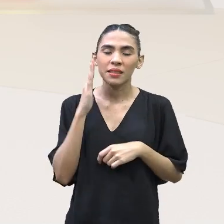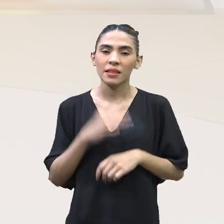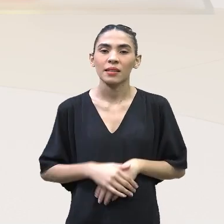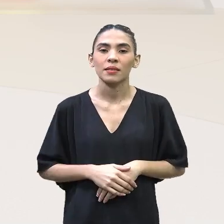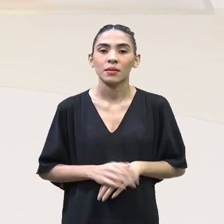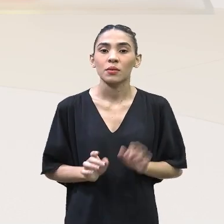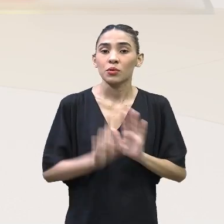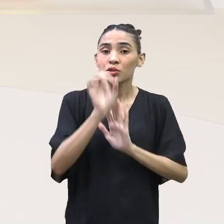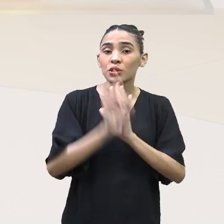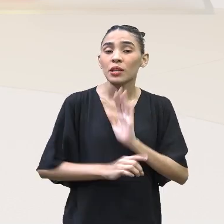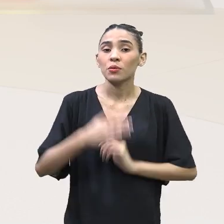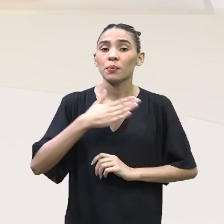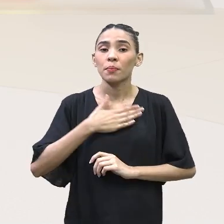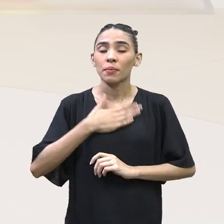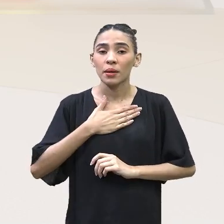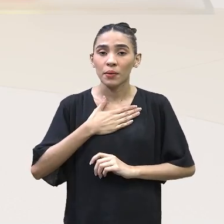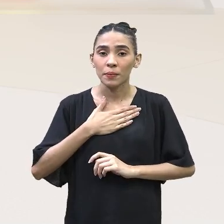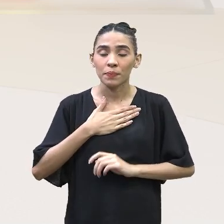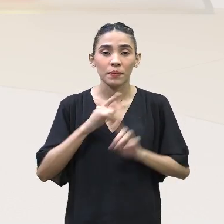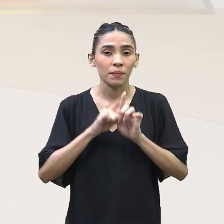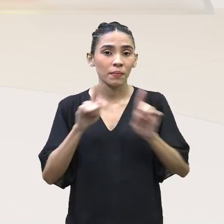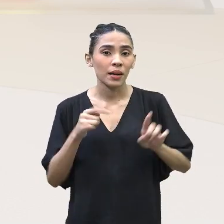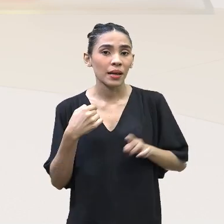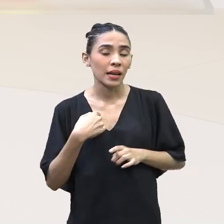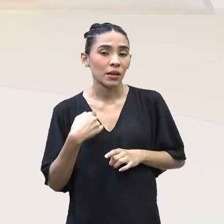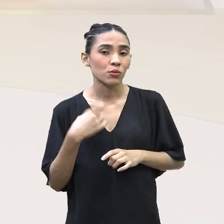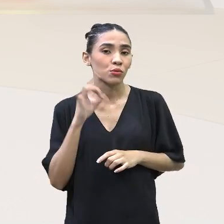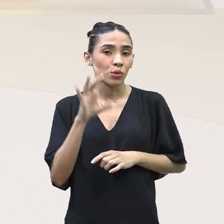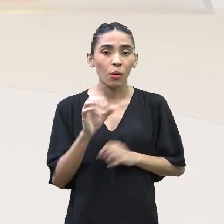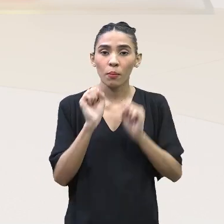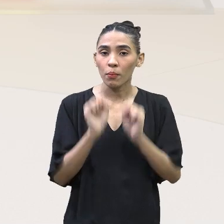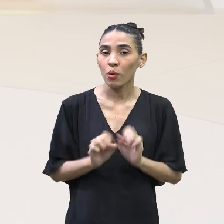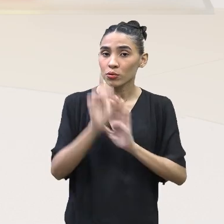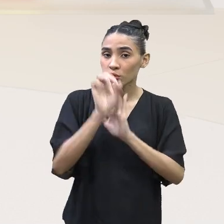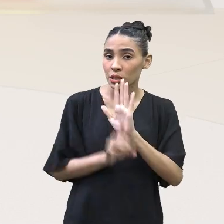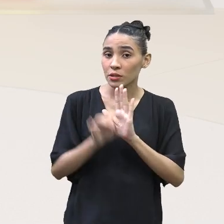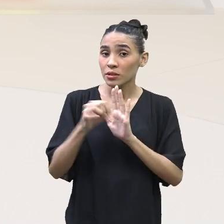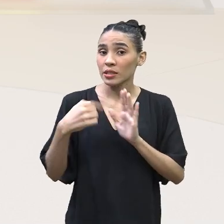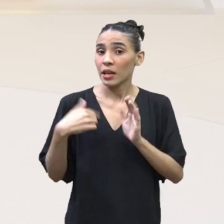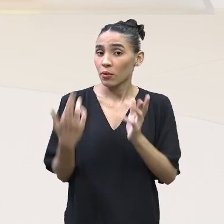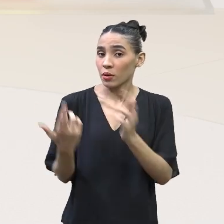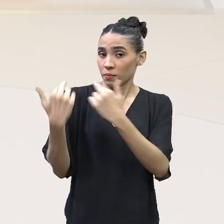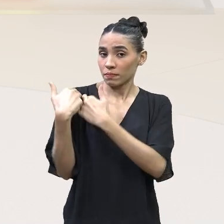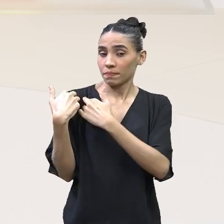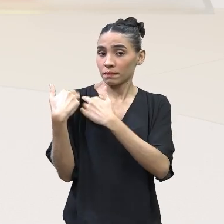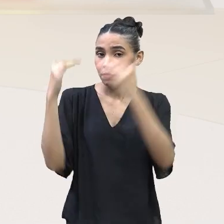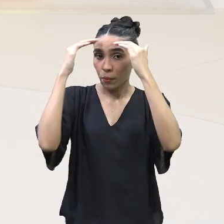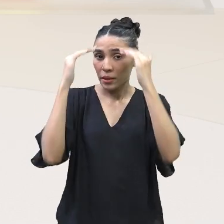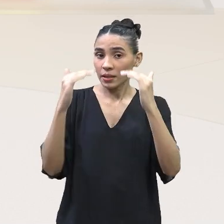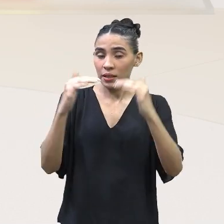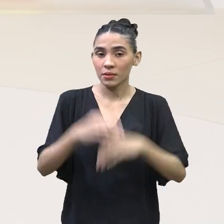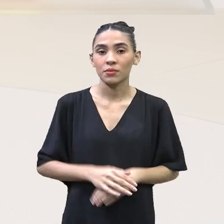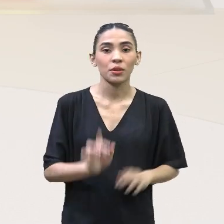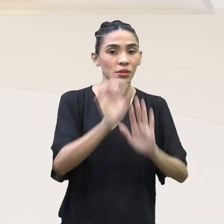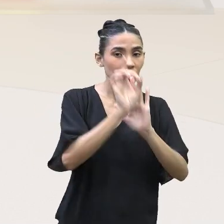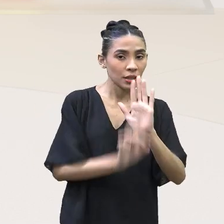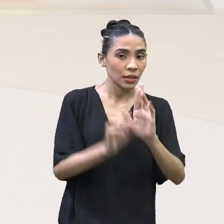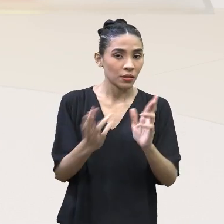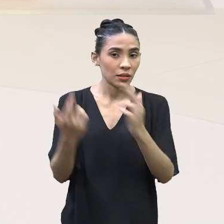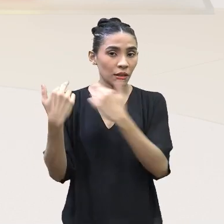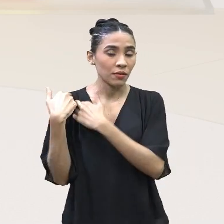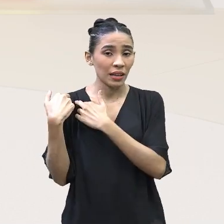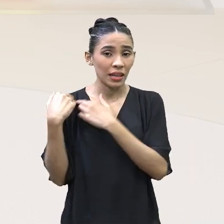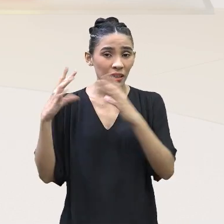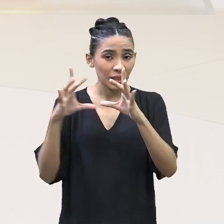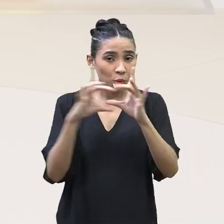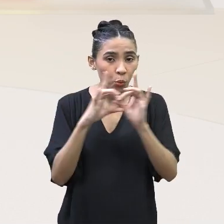que é direito meu. Mas eu só posso ter direito uma vez que eu tenho dever. Vocês percebem? Direitos e deveres andam assim,